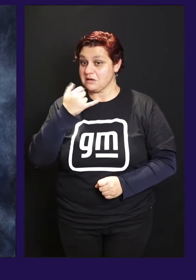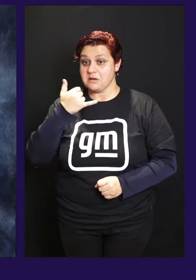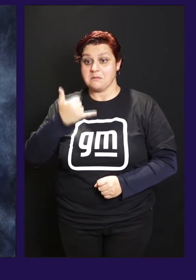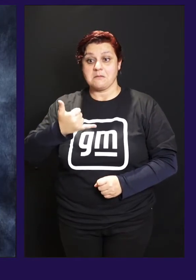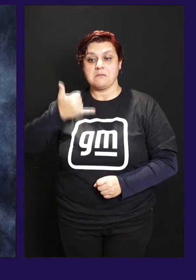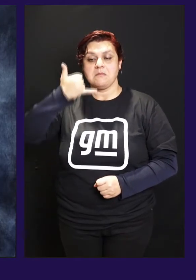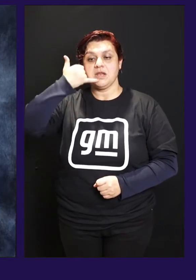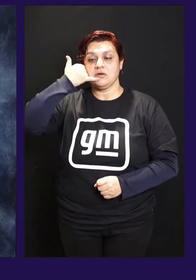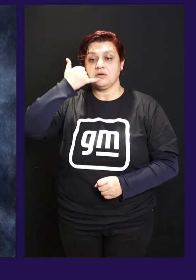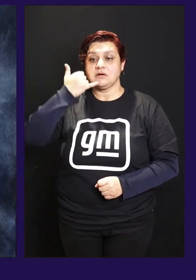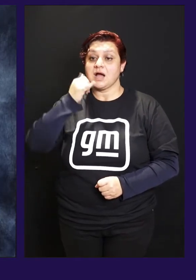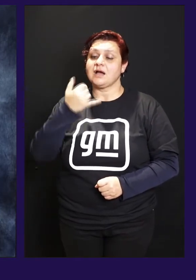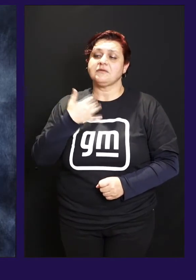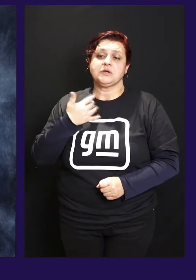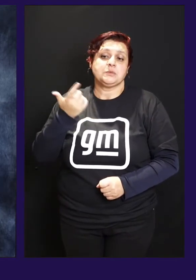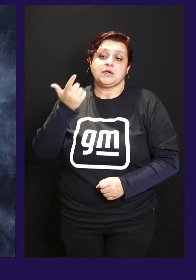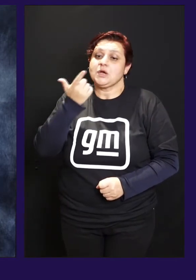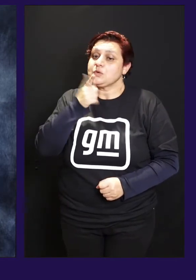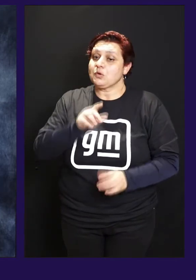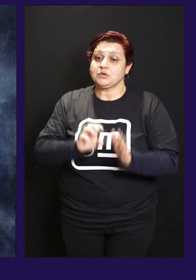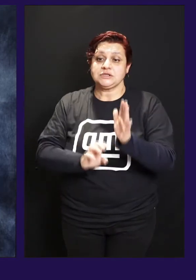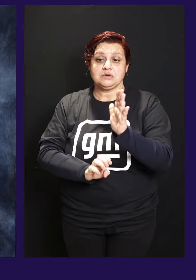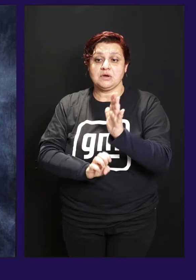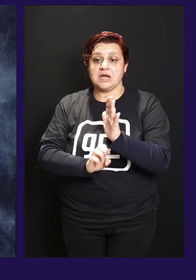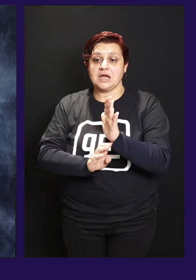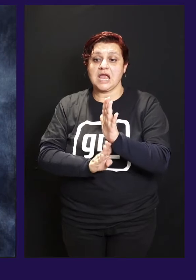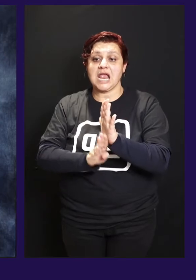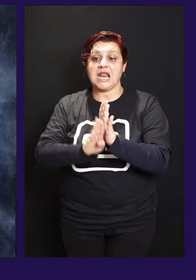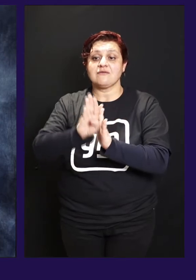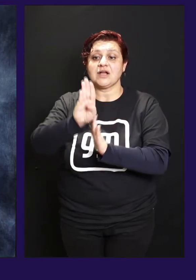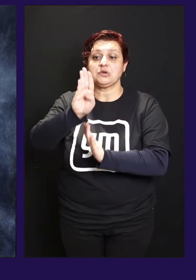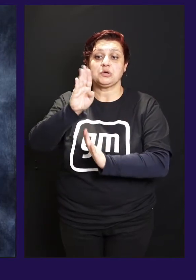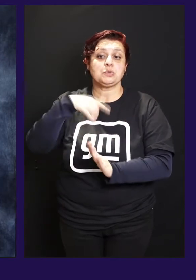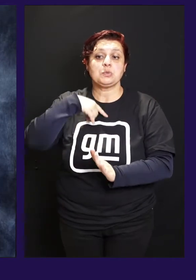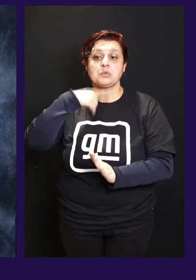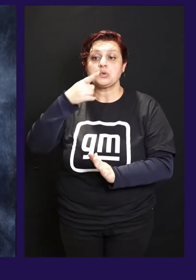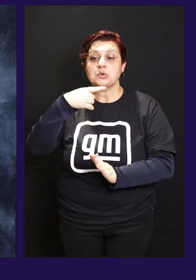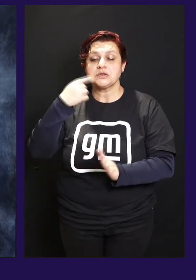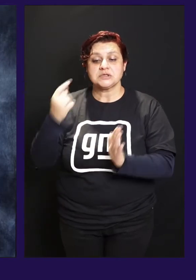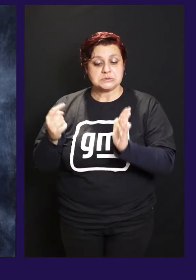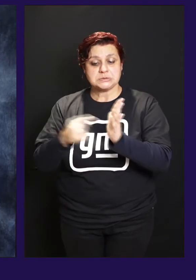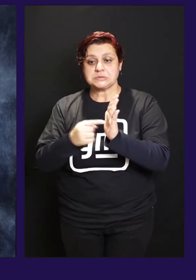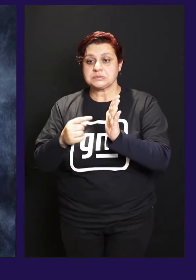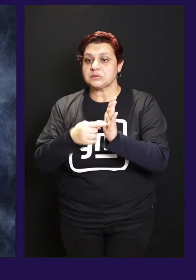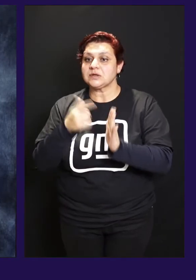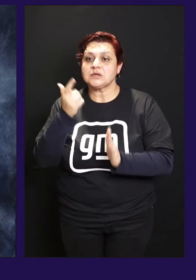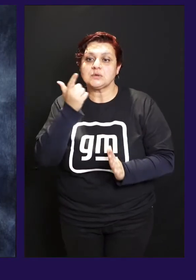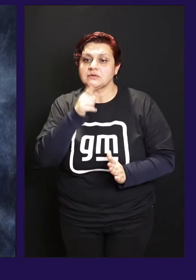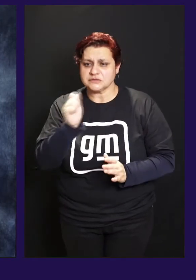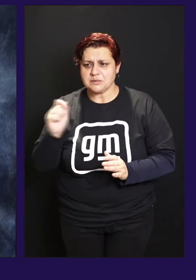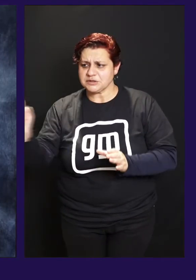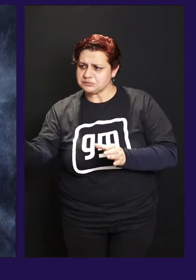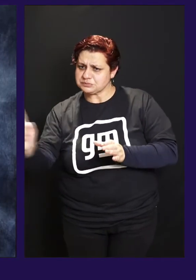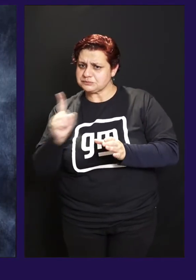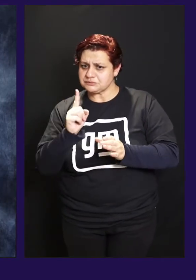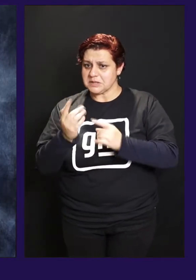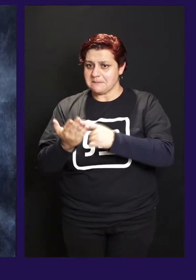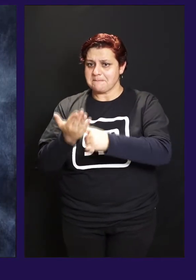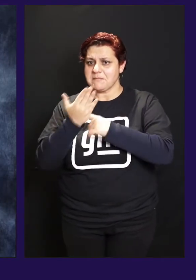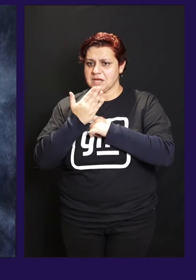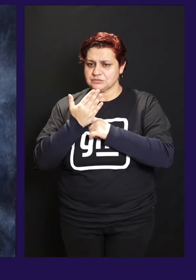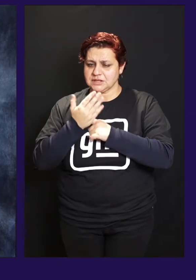e entender que não existe ser humano normal ou uma média, e entender que os ambientes são deficientes e não as pessoas,